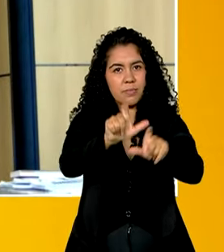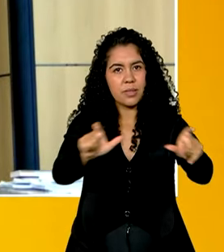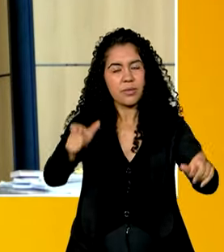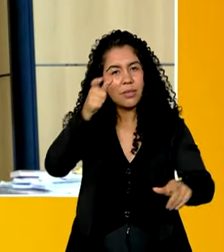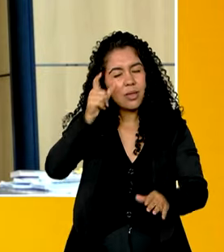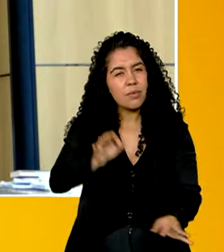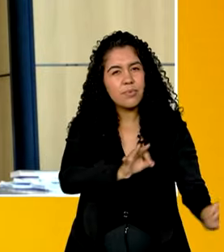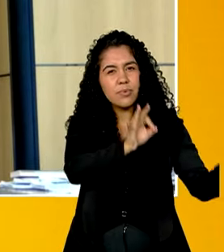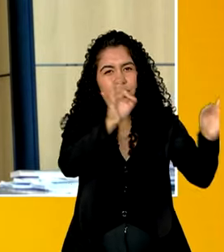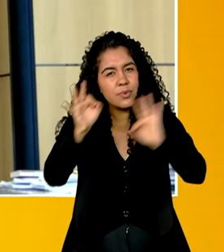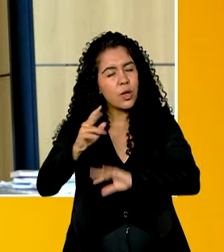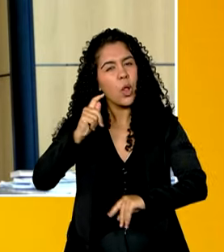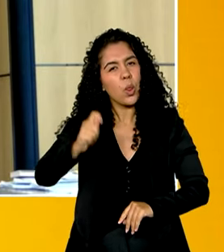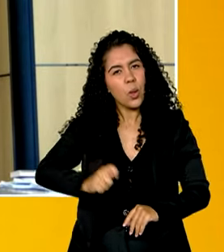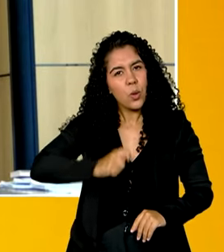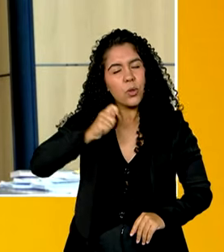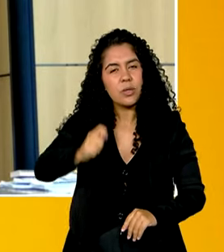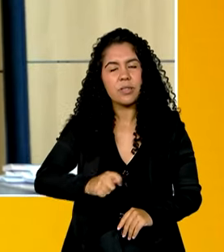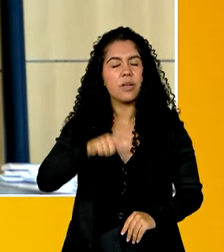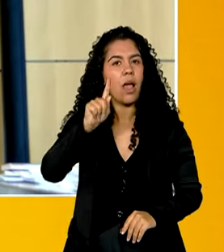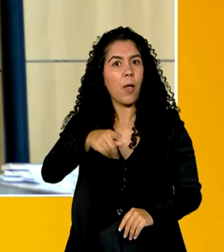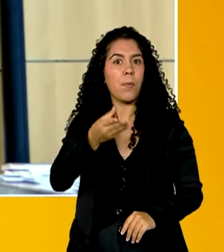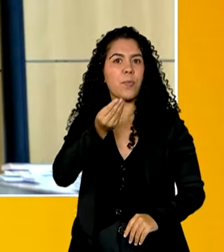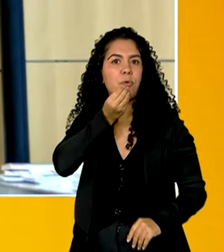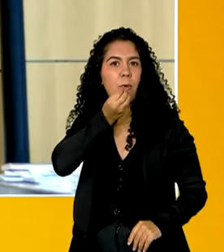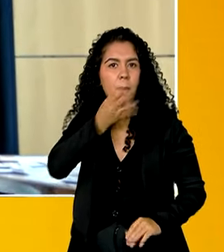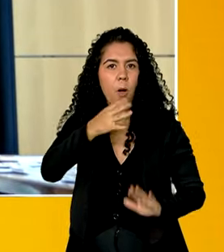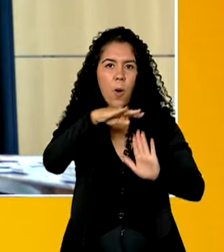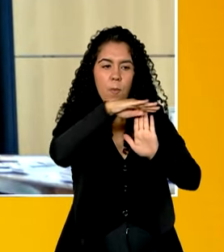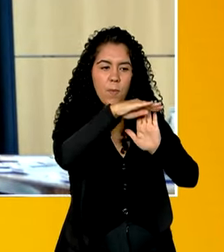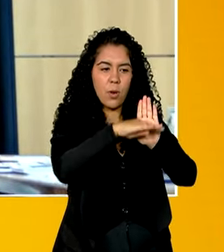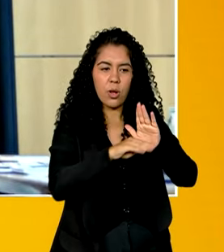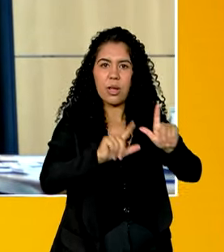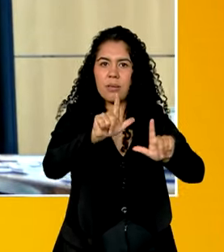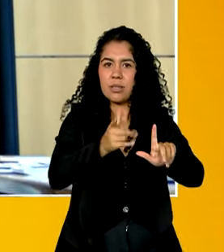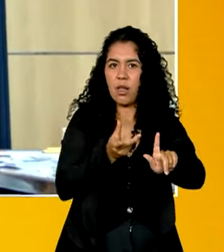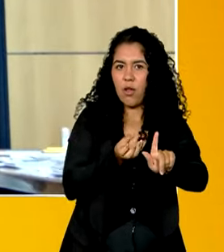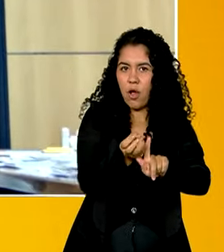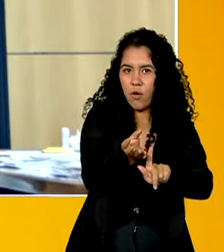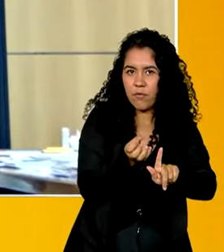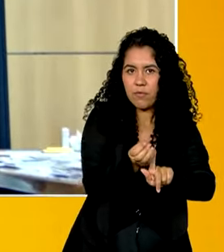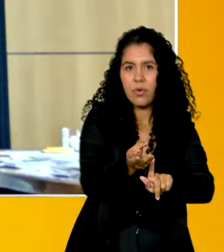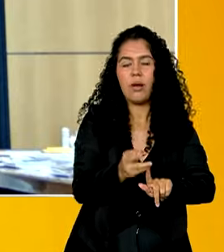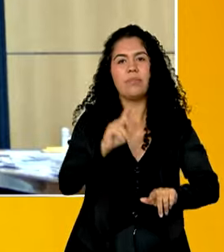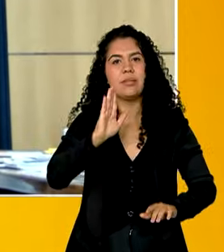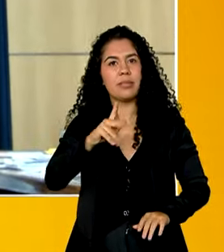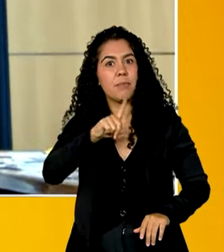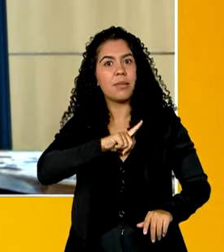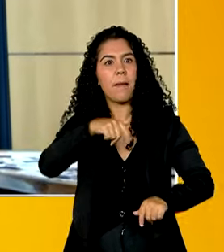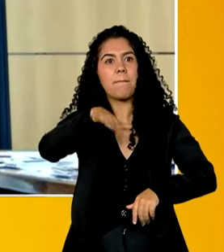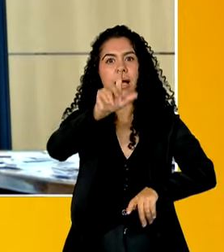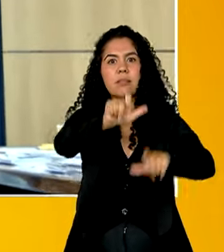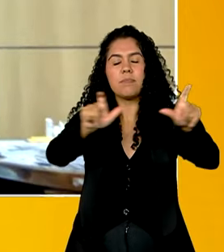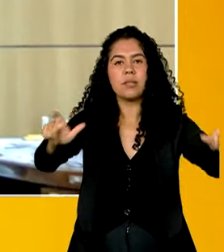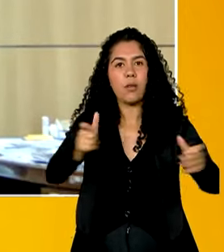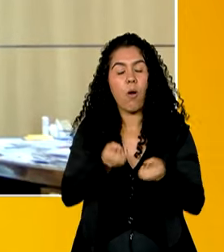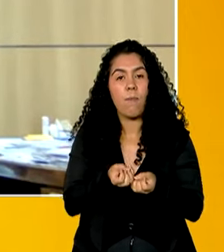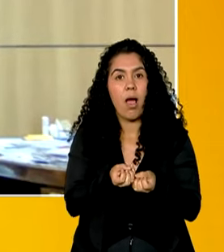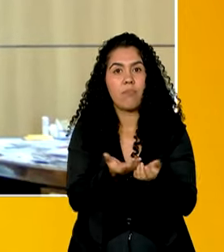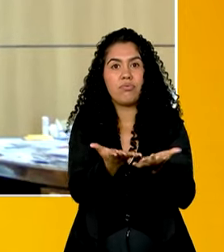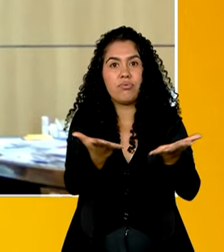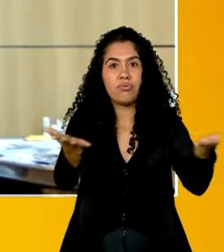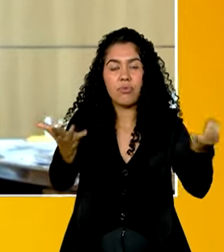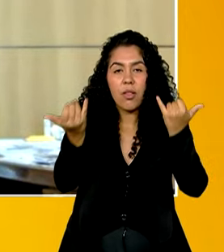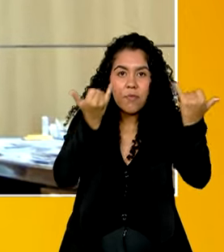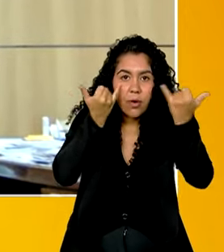dias. Sempre é muito bom. Canal Gov aumentando cada vez mais a audiência para levar a boa informação